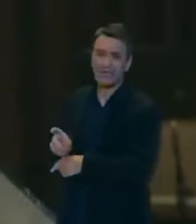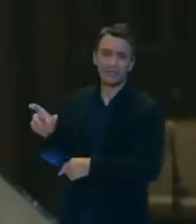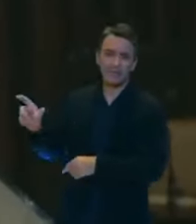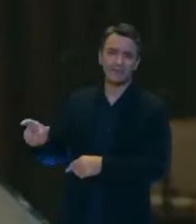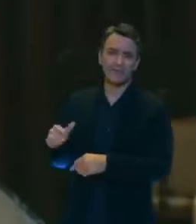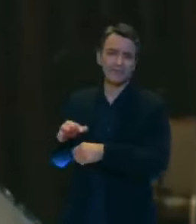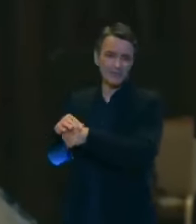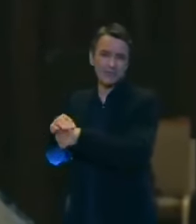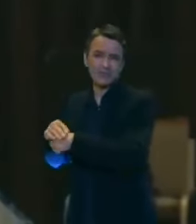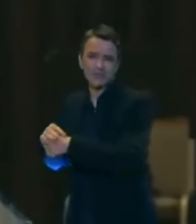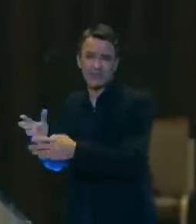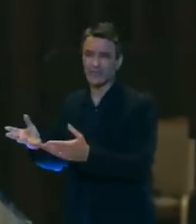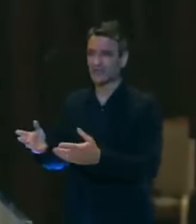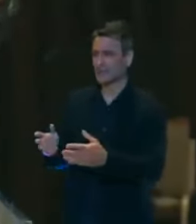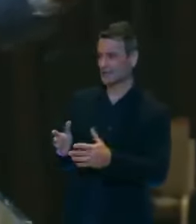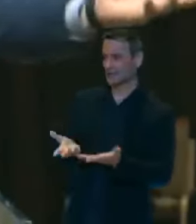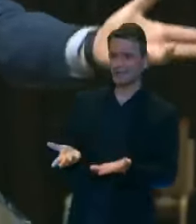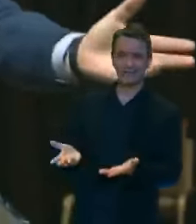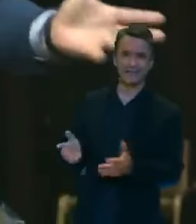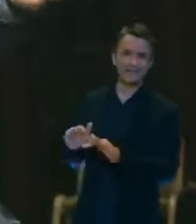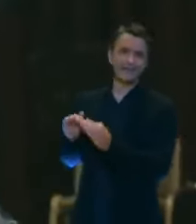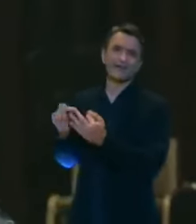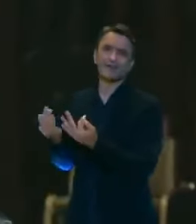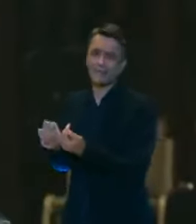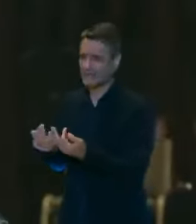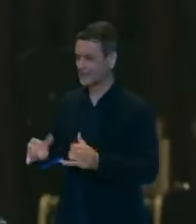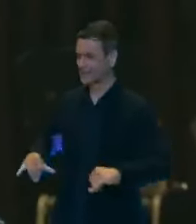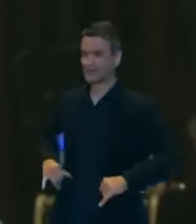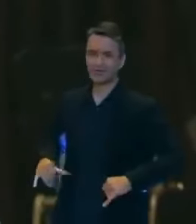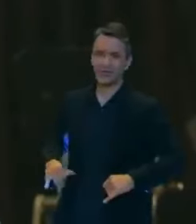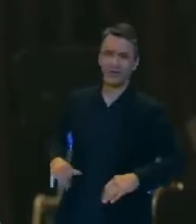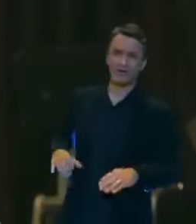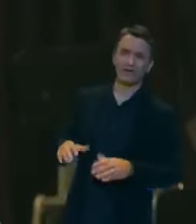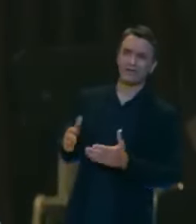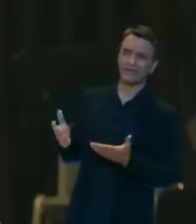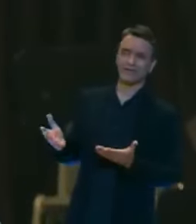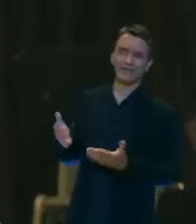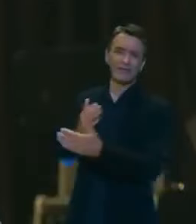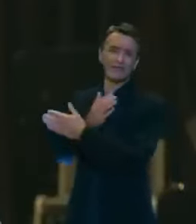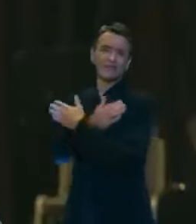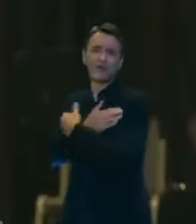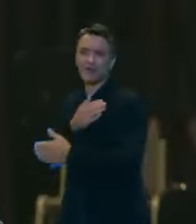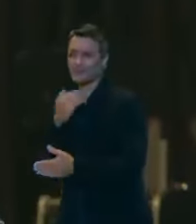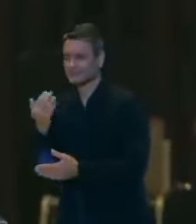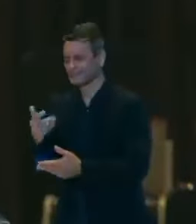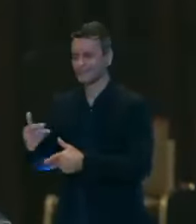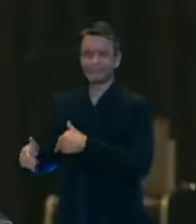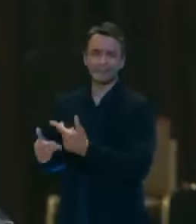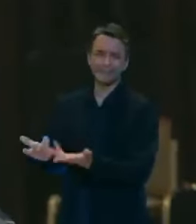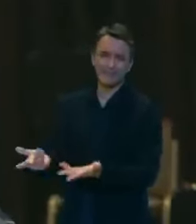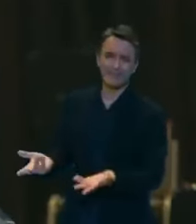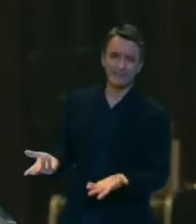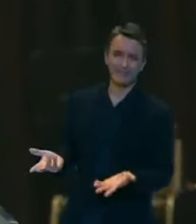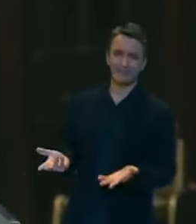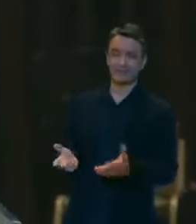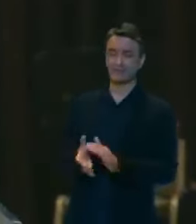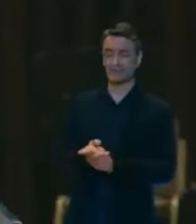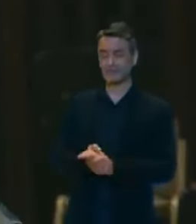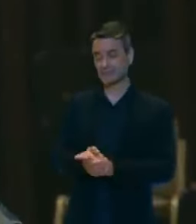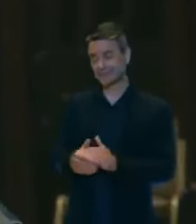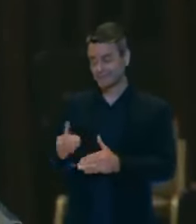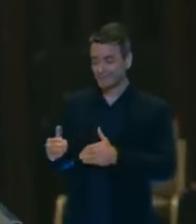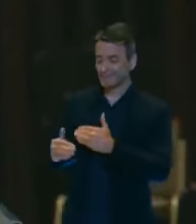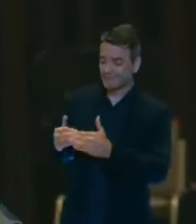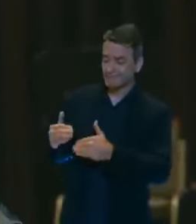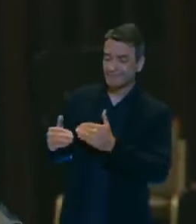ou cuidando dos seus que estão sofrendo, que perderam alguém. E a verdade é que a gente vai indo,